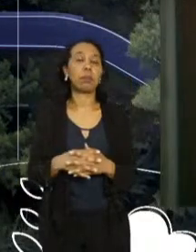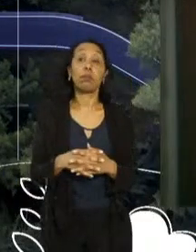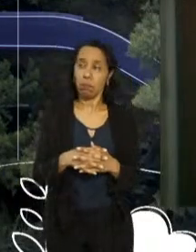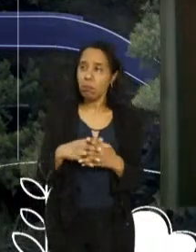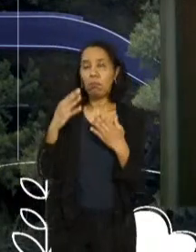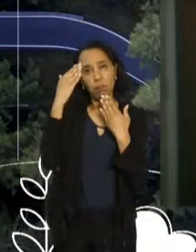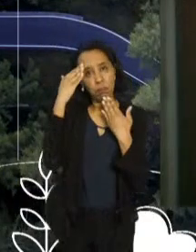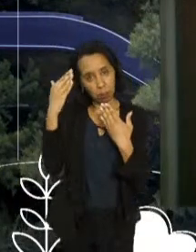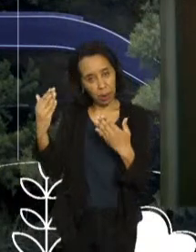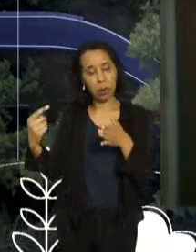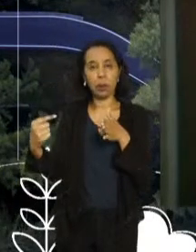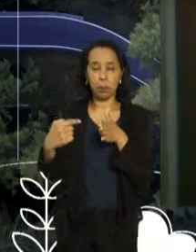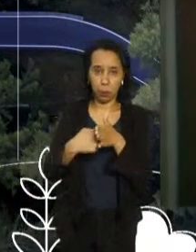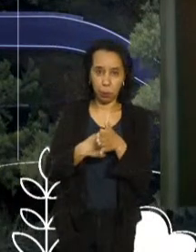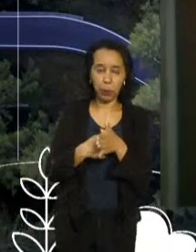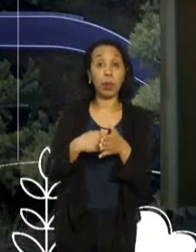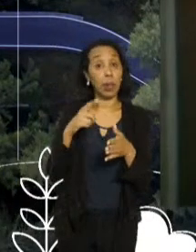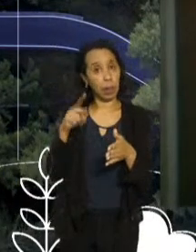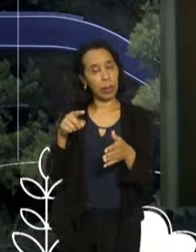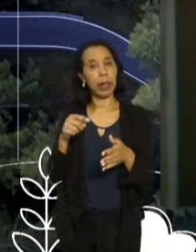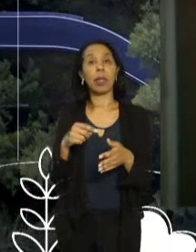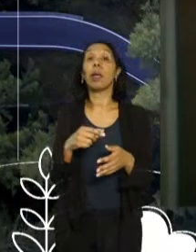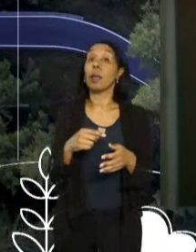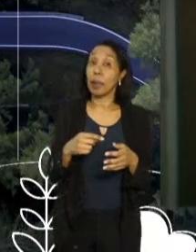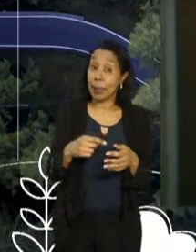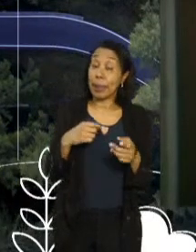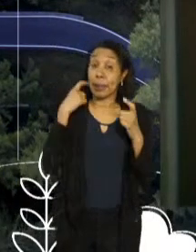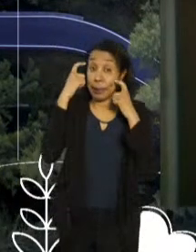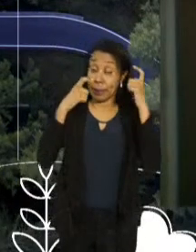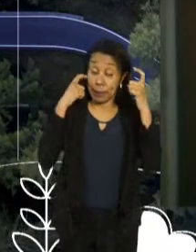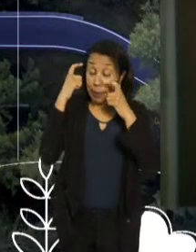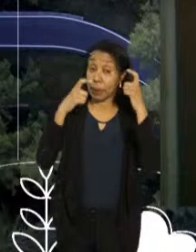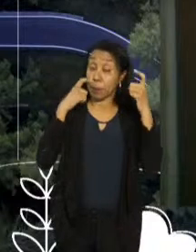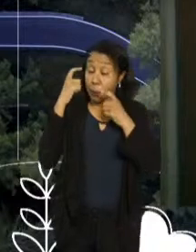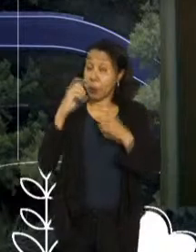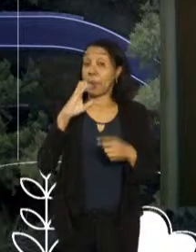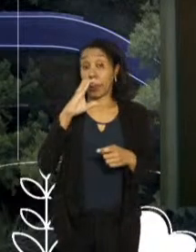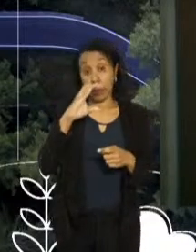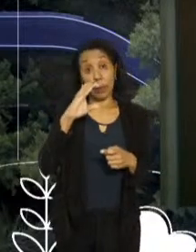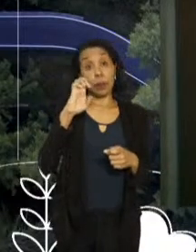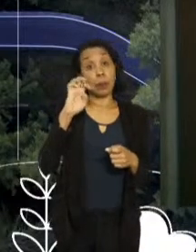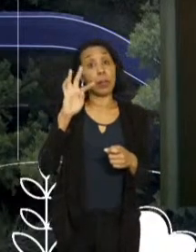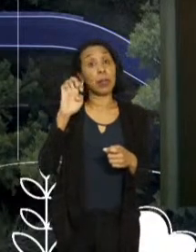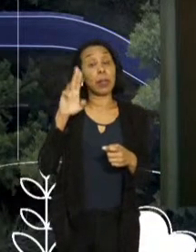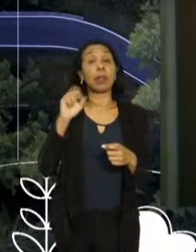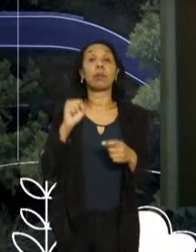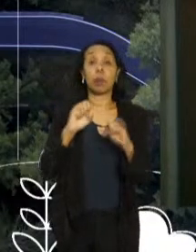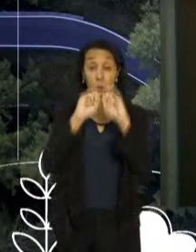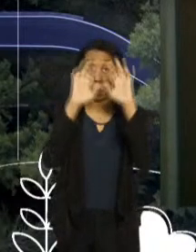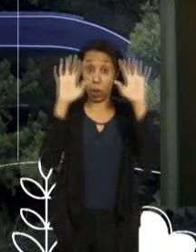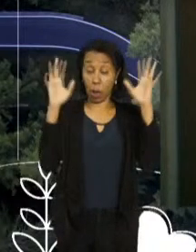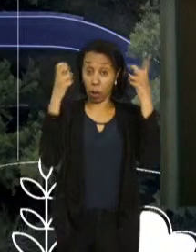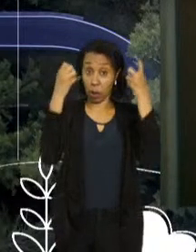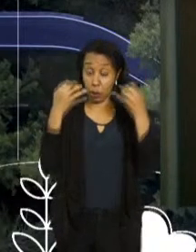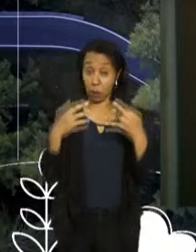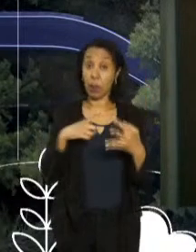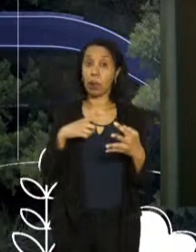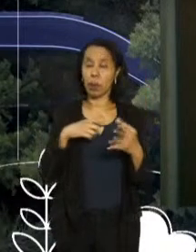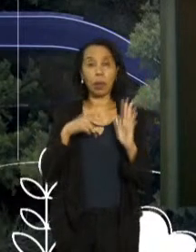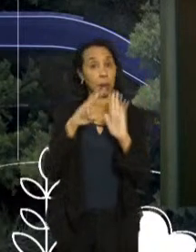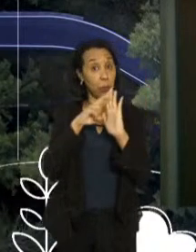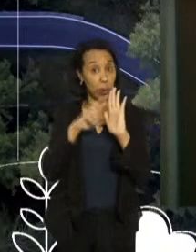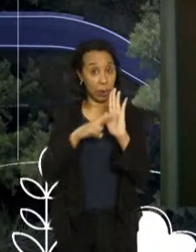Evandro, agradeço pela pergunta e essa foi uma grande preocupação para a CETESB. Então, eu coloco claramente que por esse